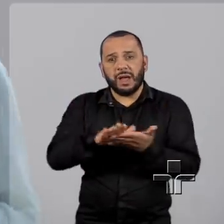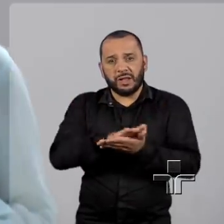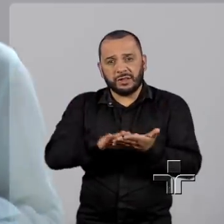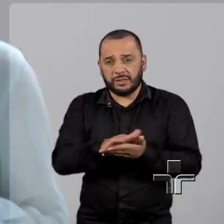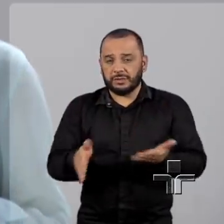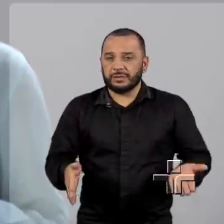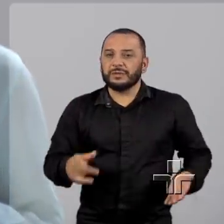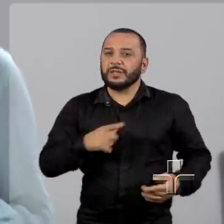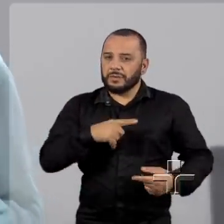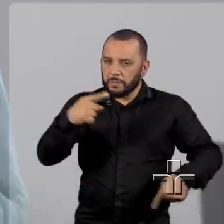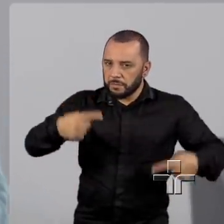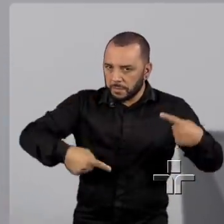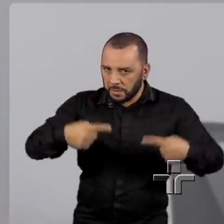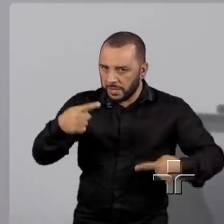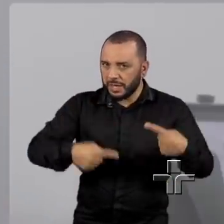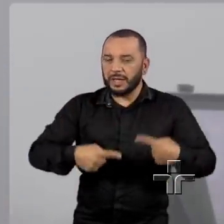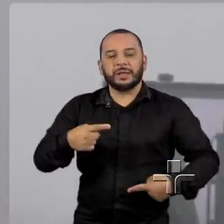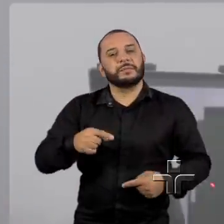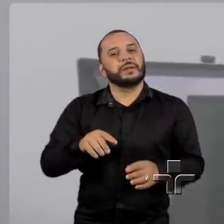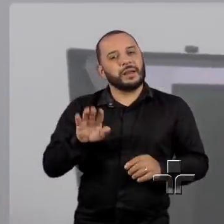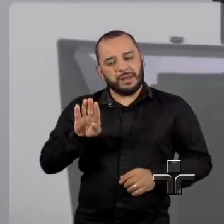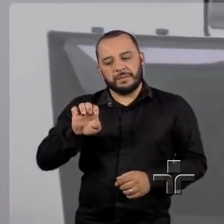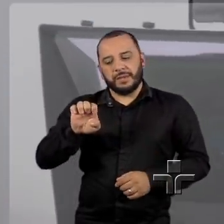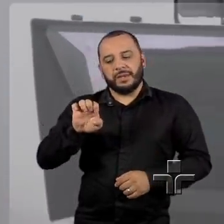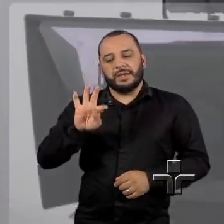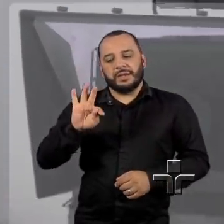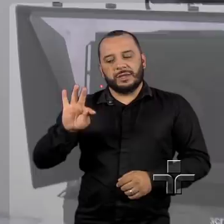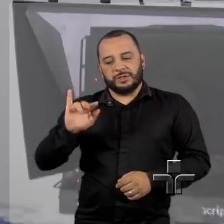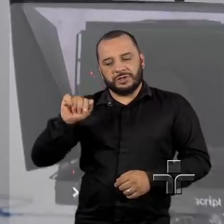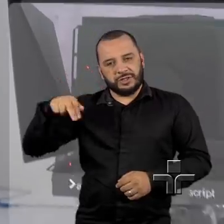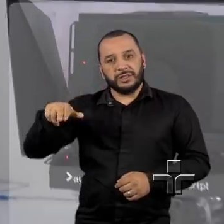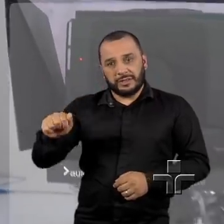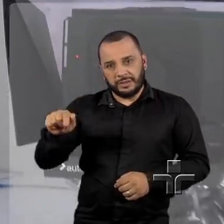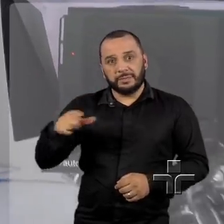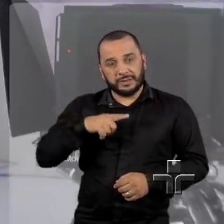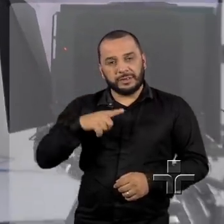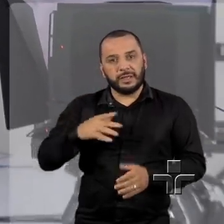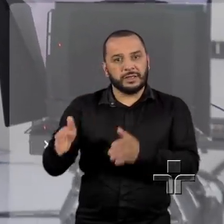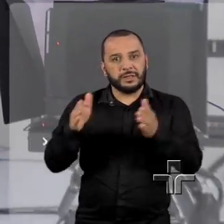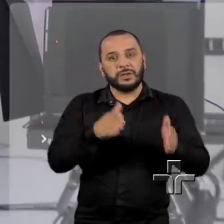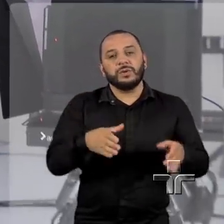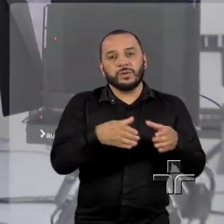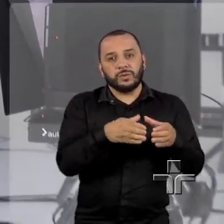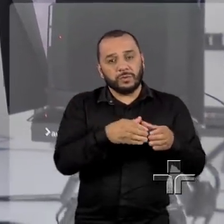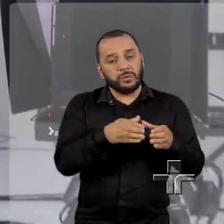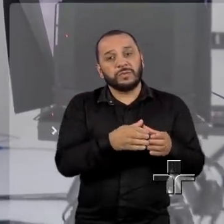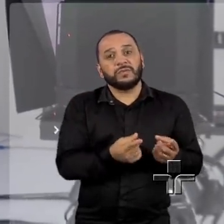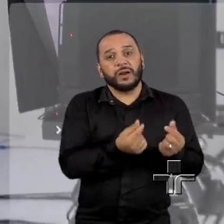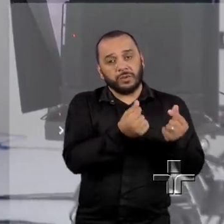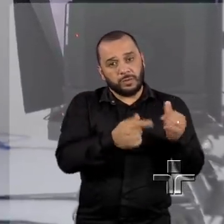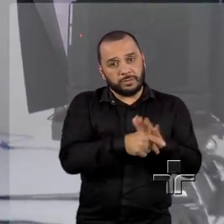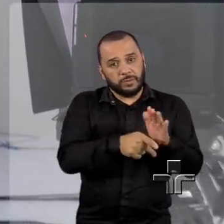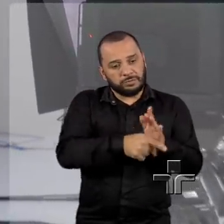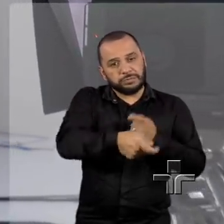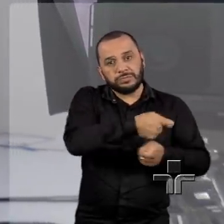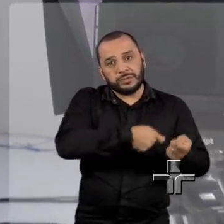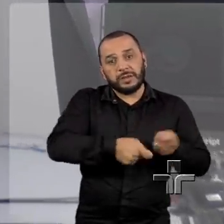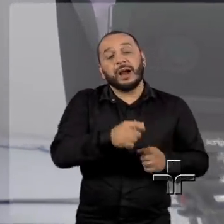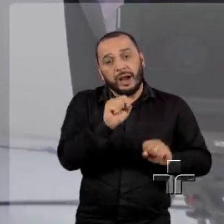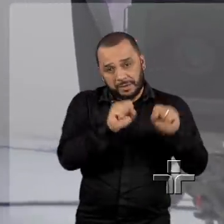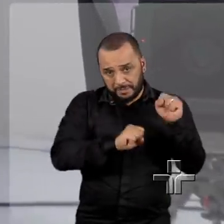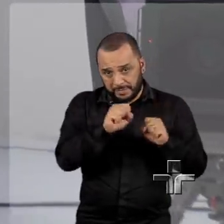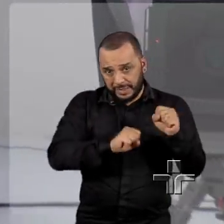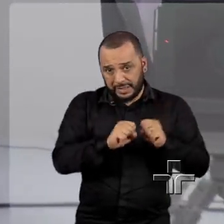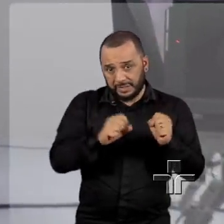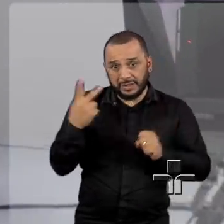A polêmica vai além da Betina. Por trás das câmeras, a Comissão de Valores Mobiliários diz que a empresa Empíricos, onde